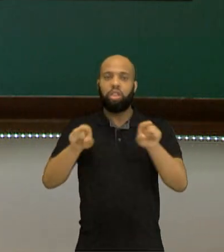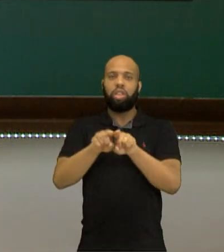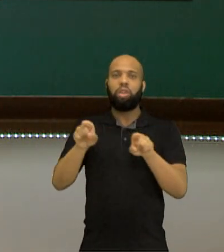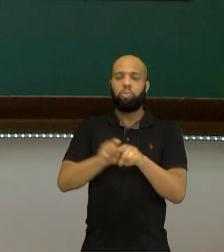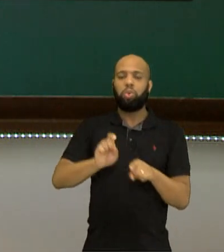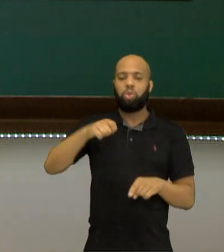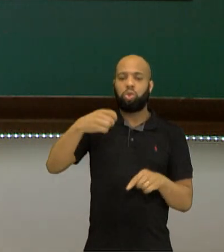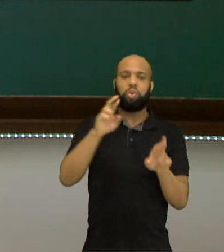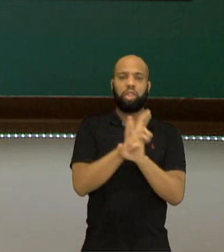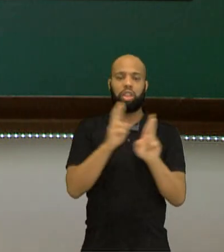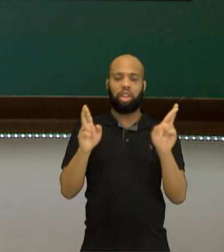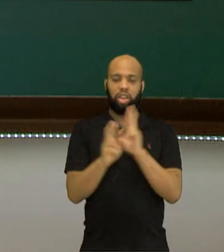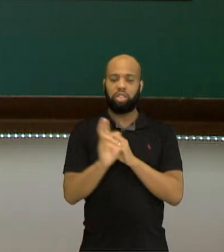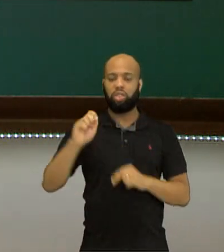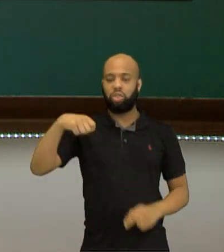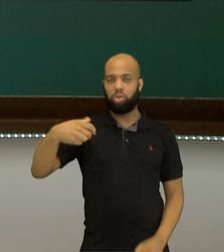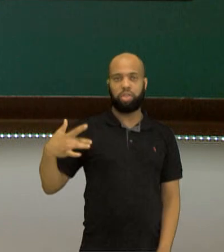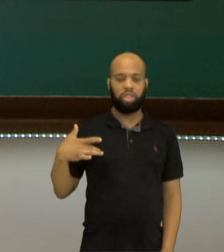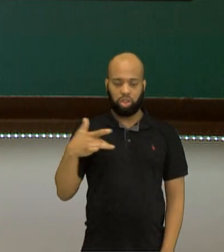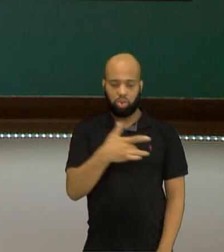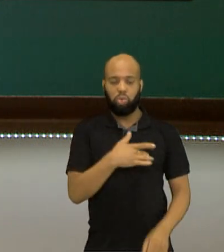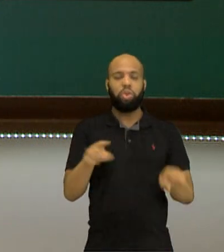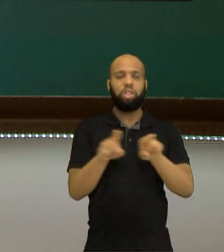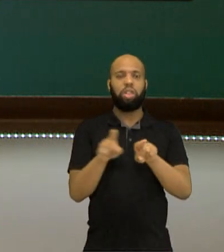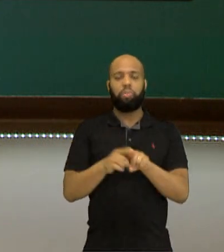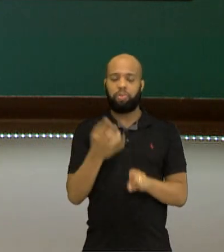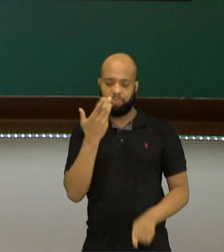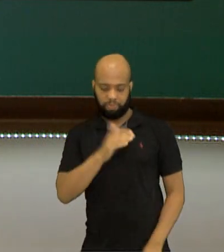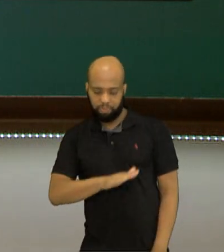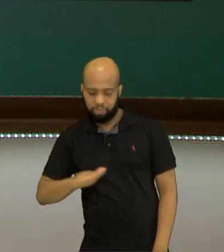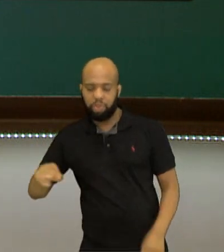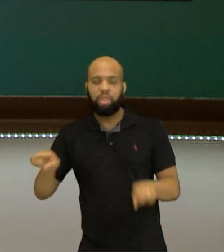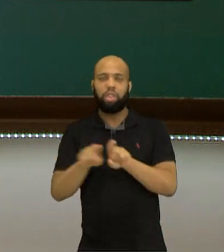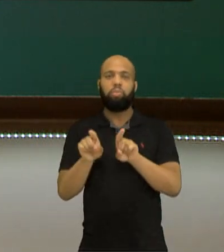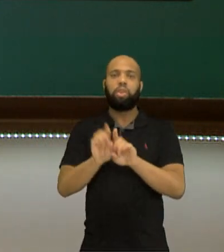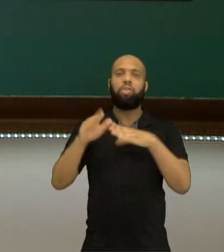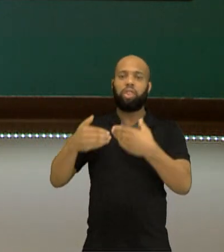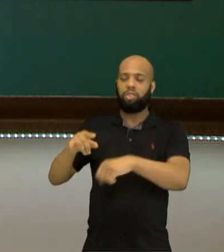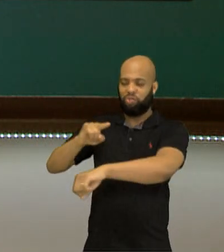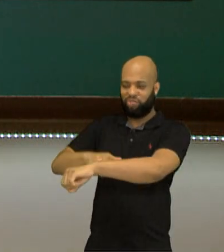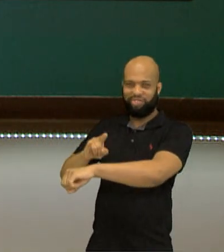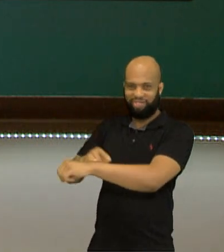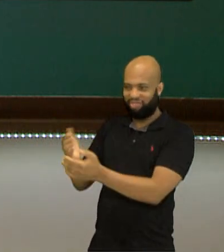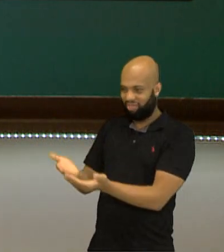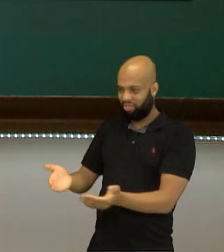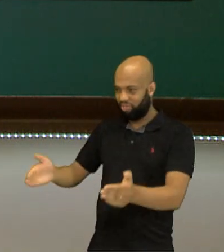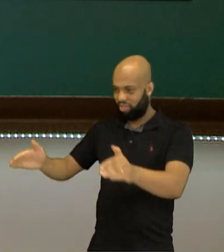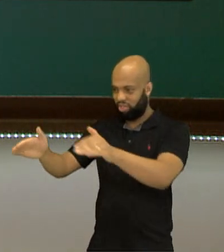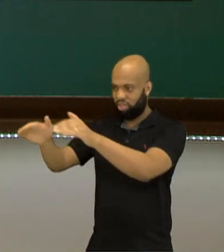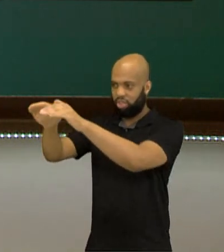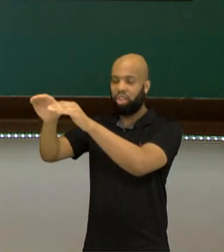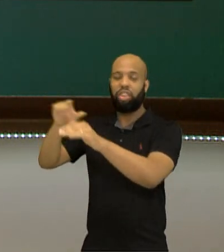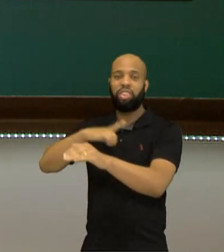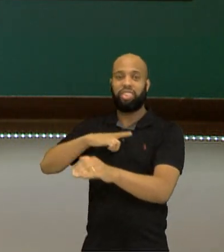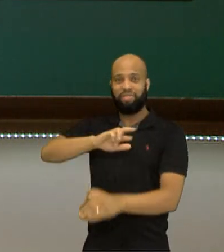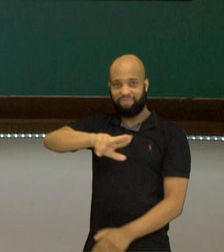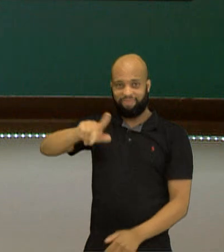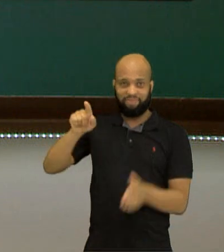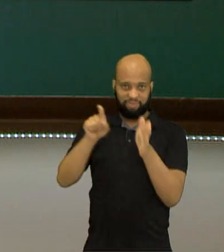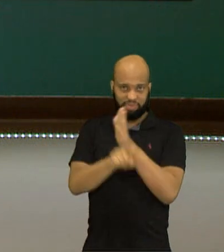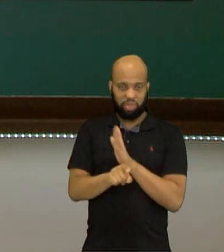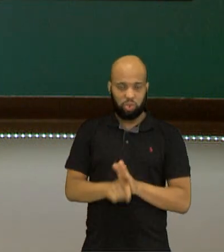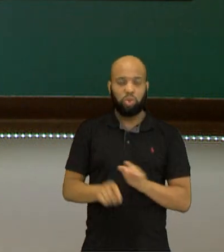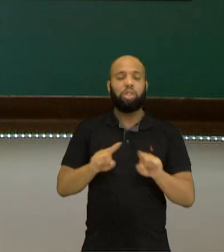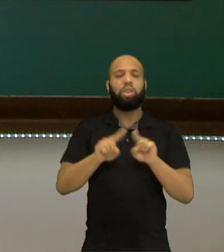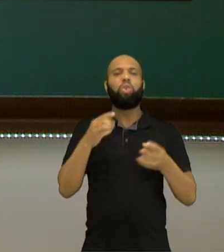das relações de saúde, acerca da própria infância. Então, o mictório ele vai te levantar vários questionamentos. Mas, professor, como